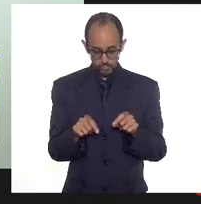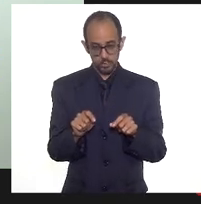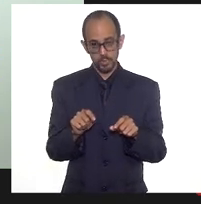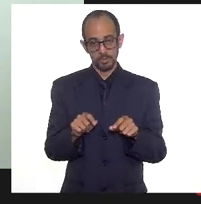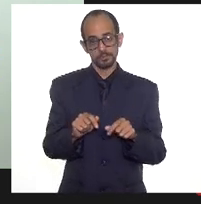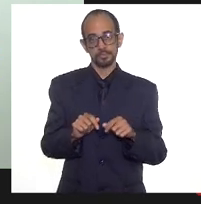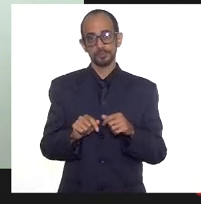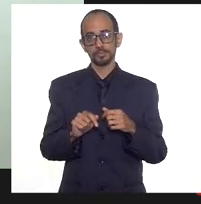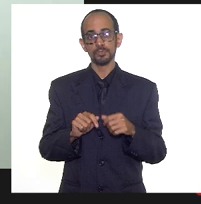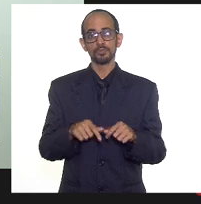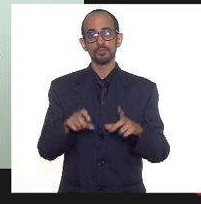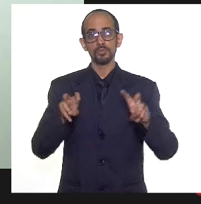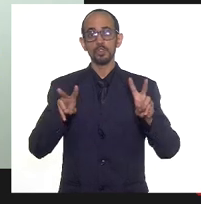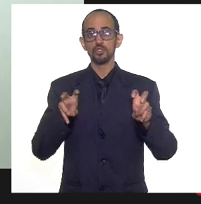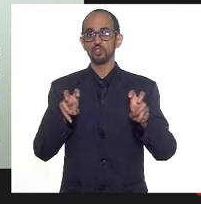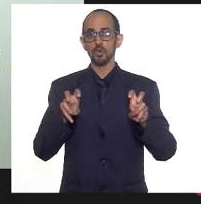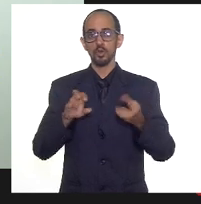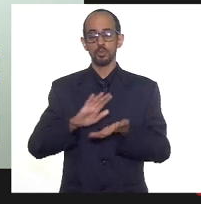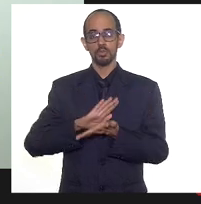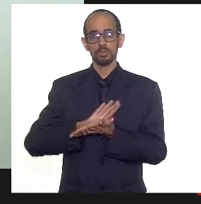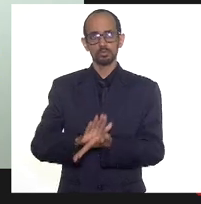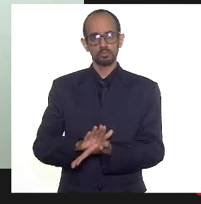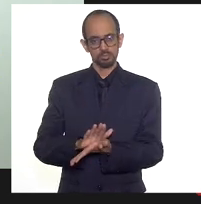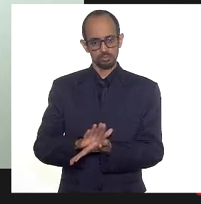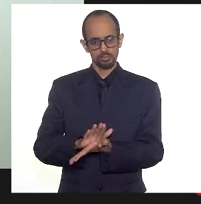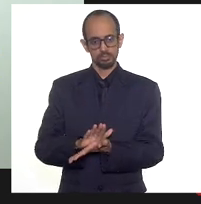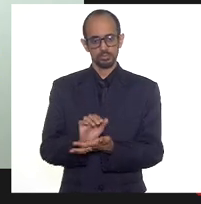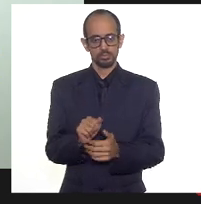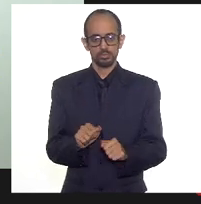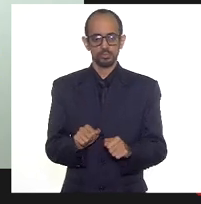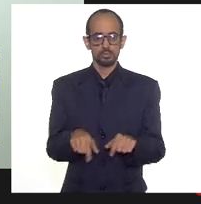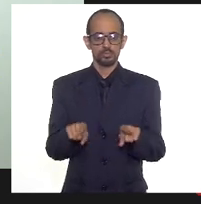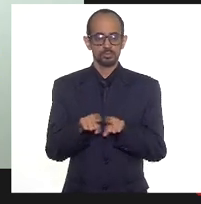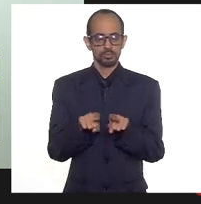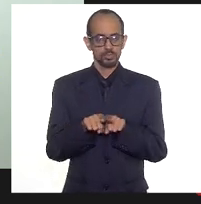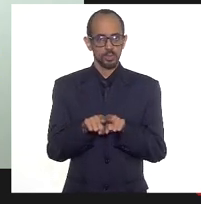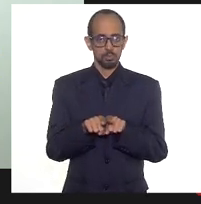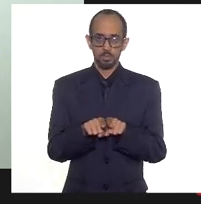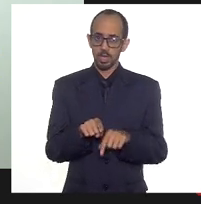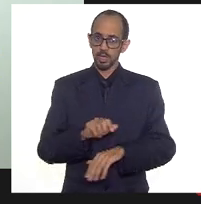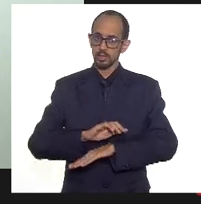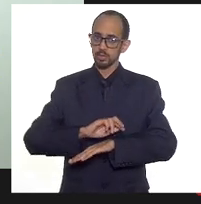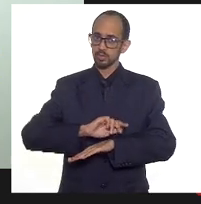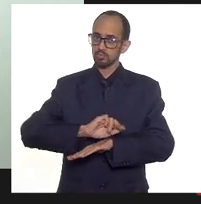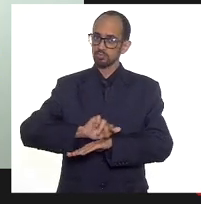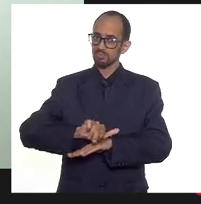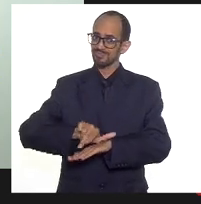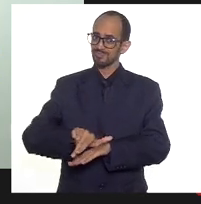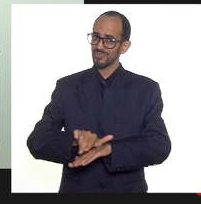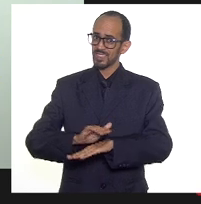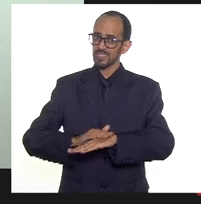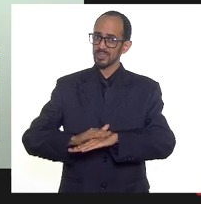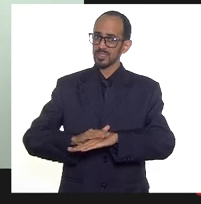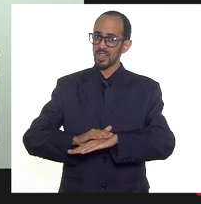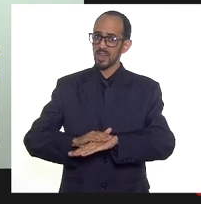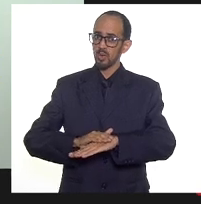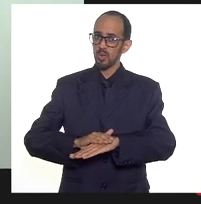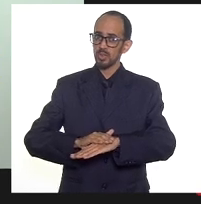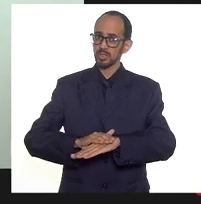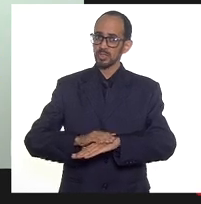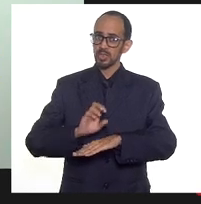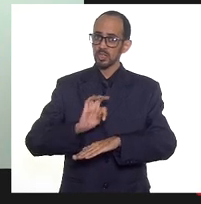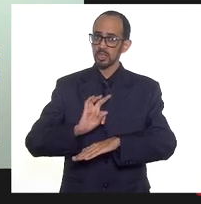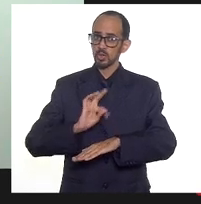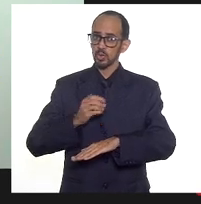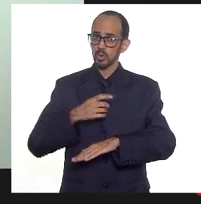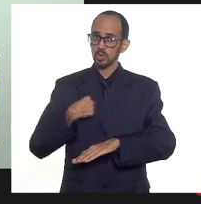questão da discriminação e da questão racial, do recorte racial. Hoje, todos nós vivemos